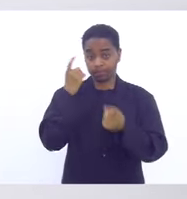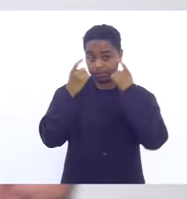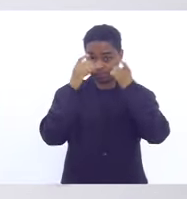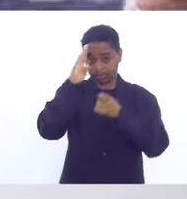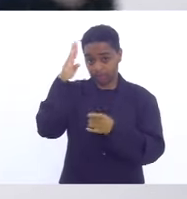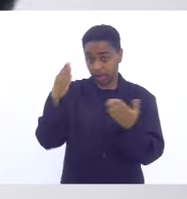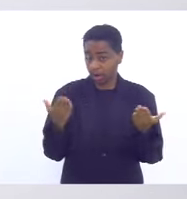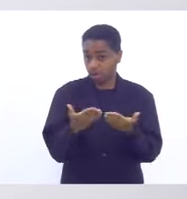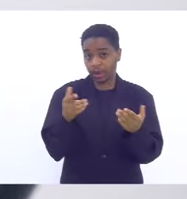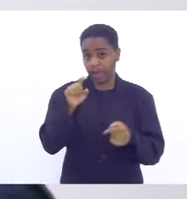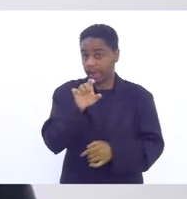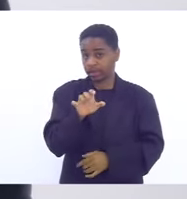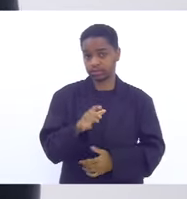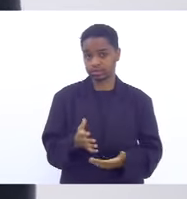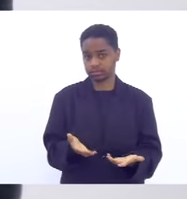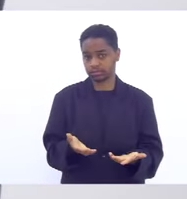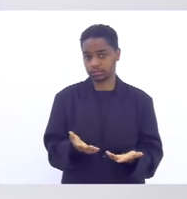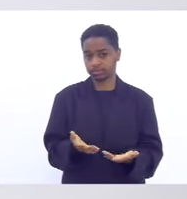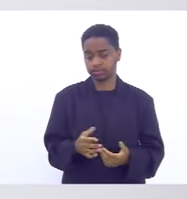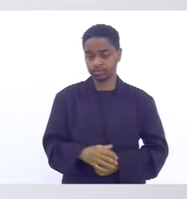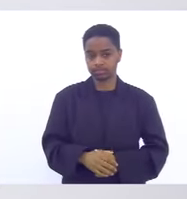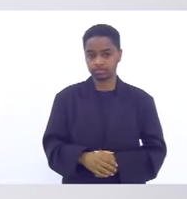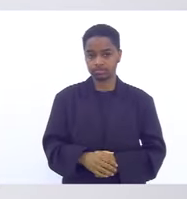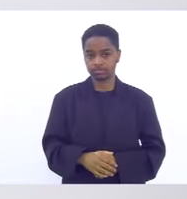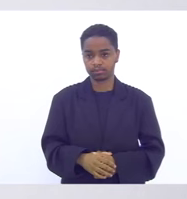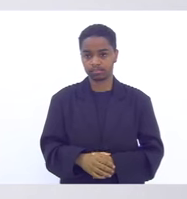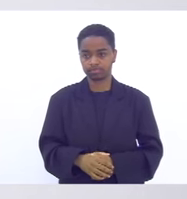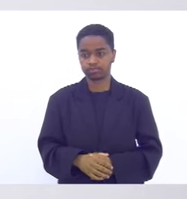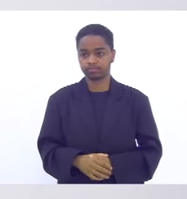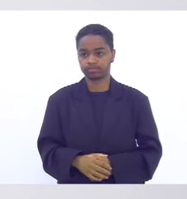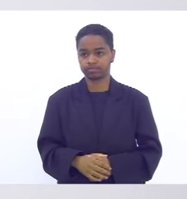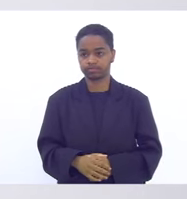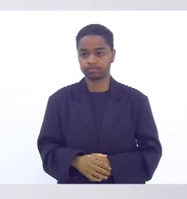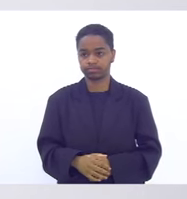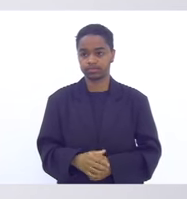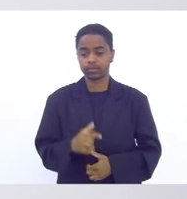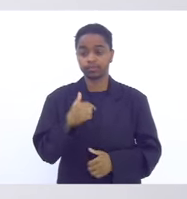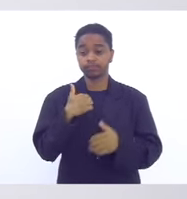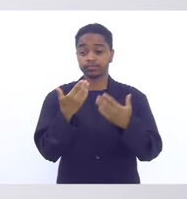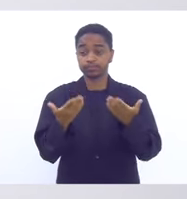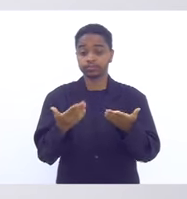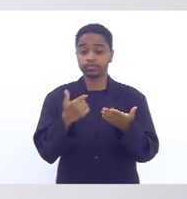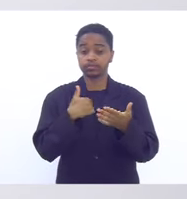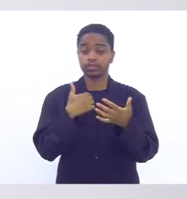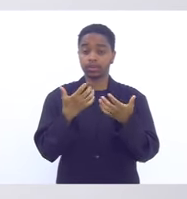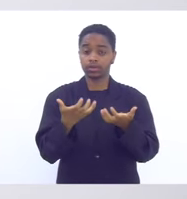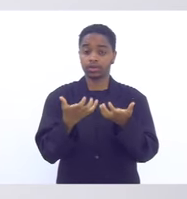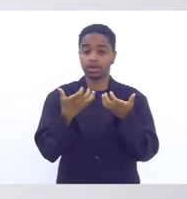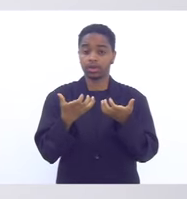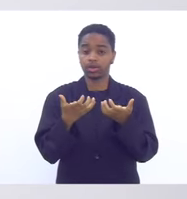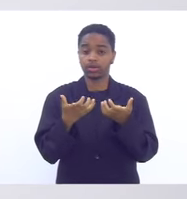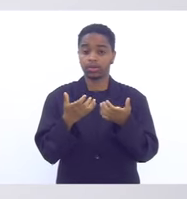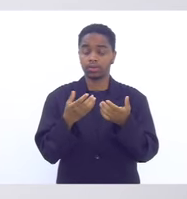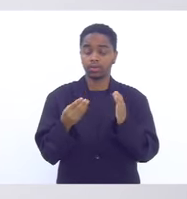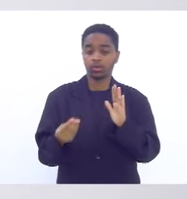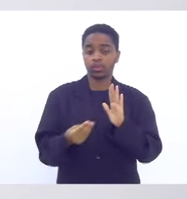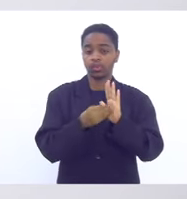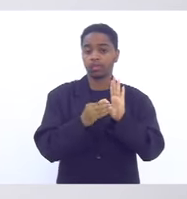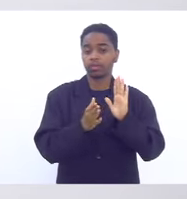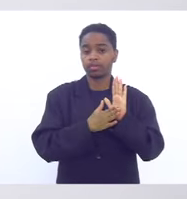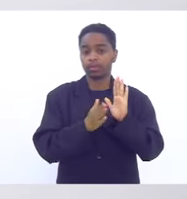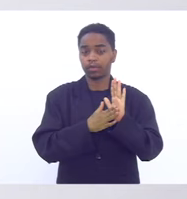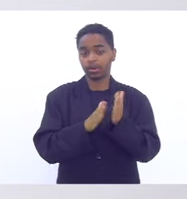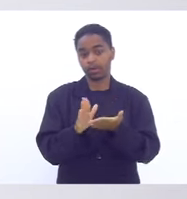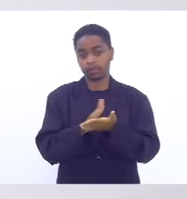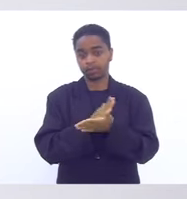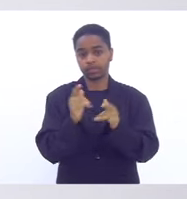para trás e agora olhando para frente. Então, deputado Rodrigo Amorim, eu queria fazer algumas propostas para que a